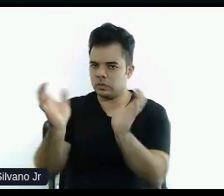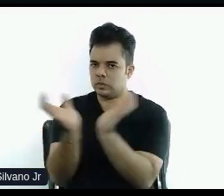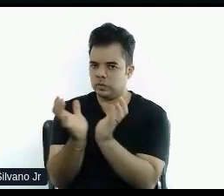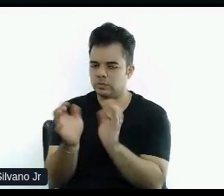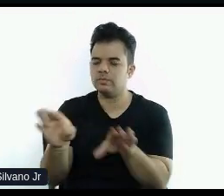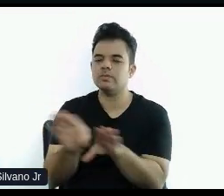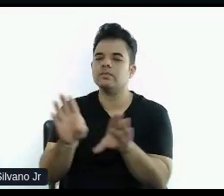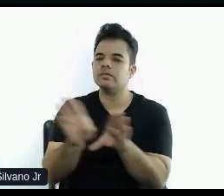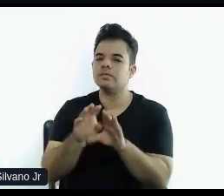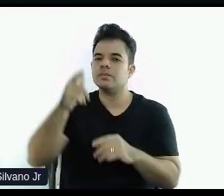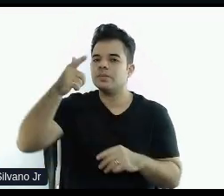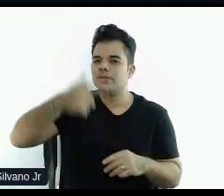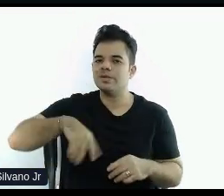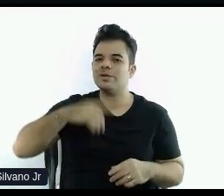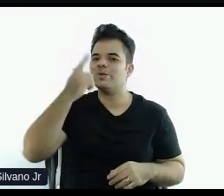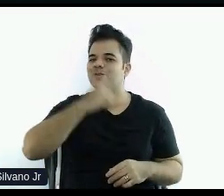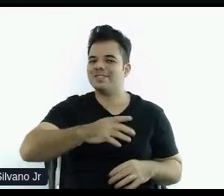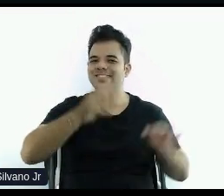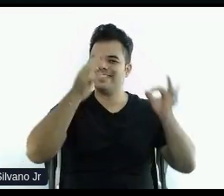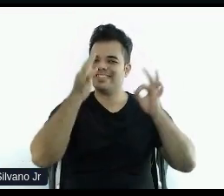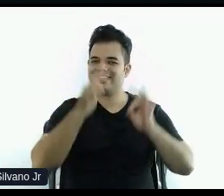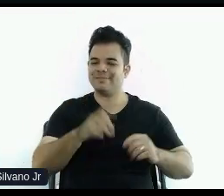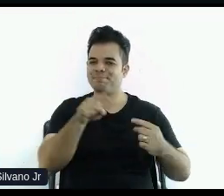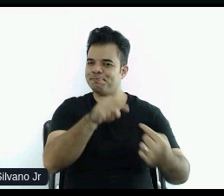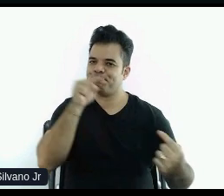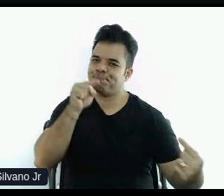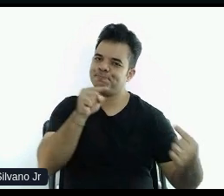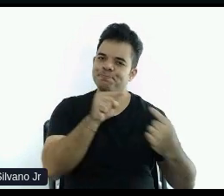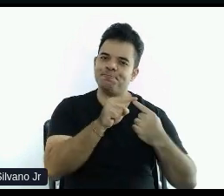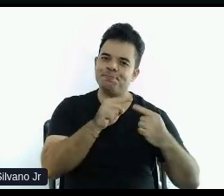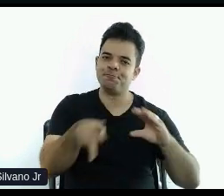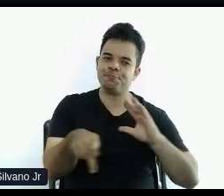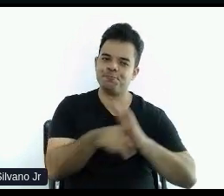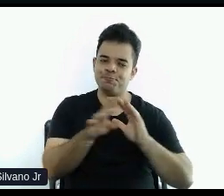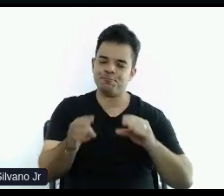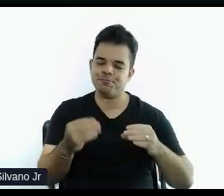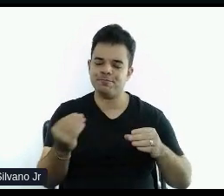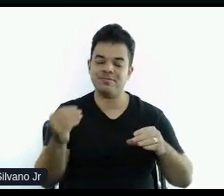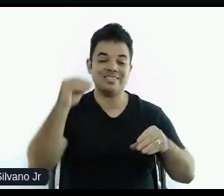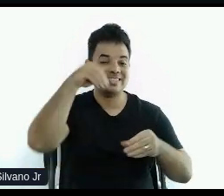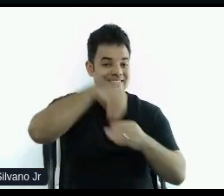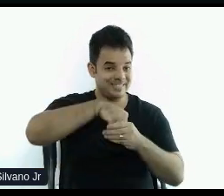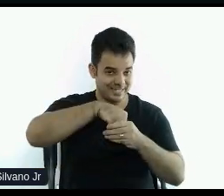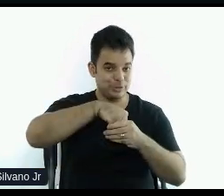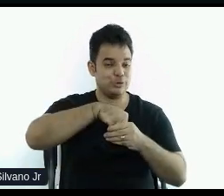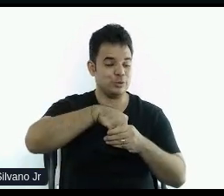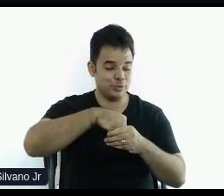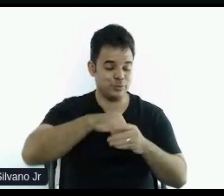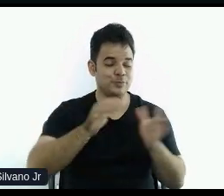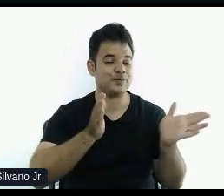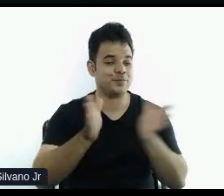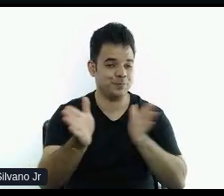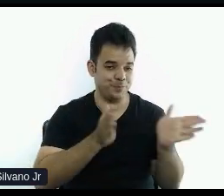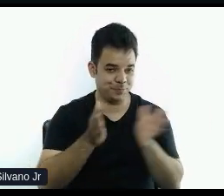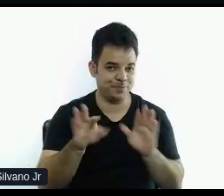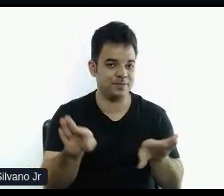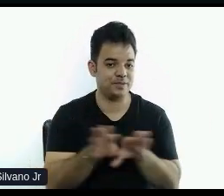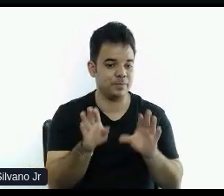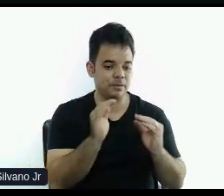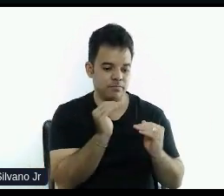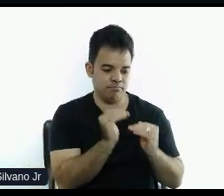gente consegue ser mais assertivo na inserção da acessibilidade e na metrificação depois para